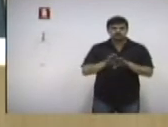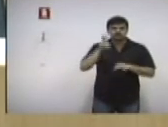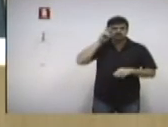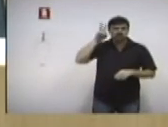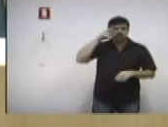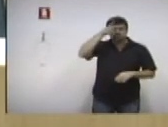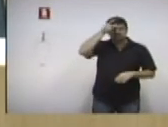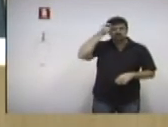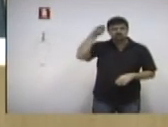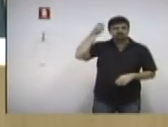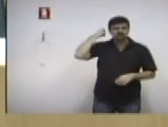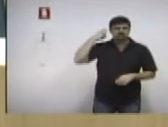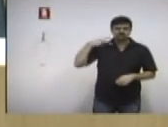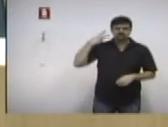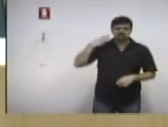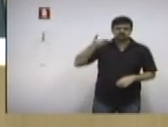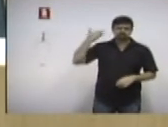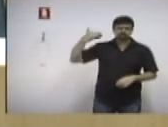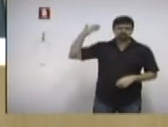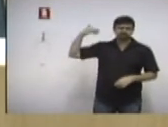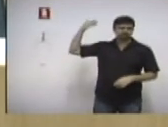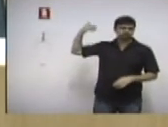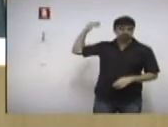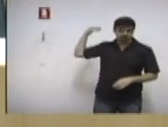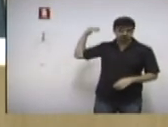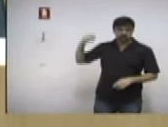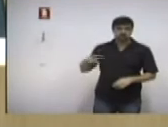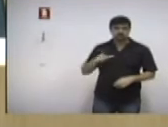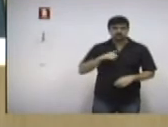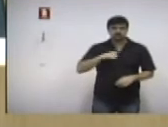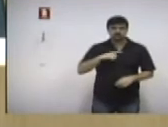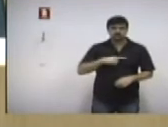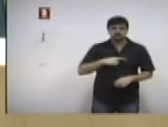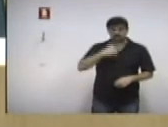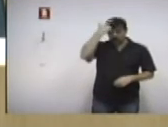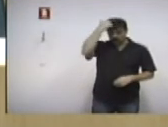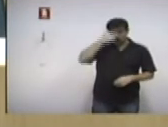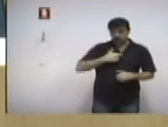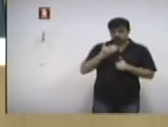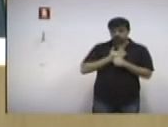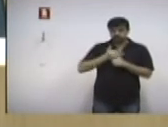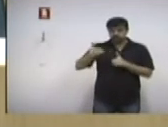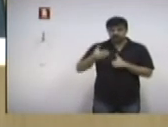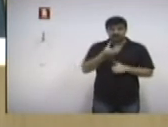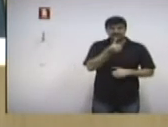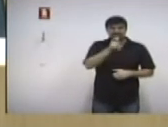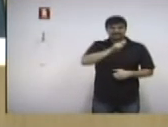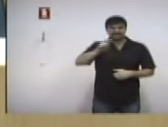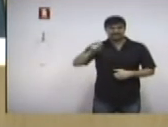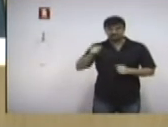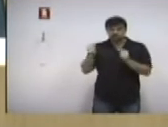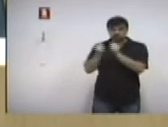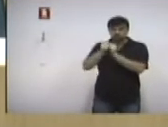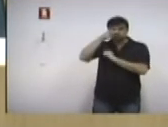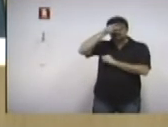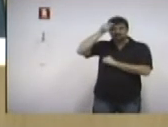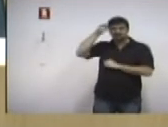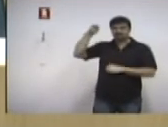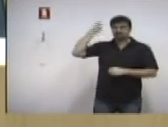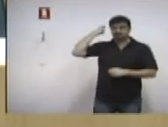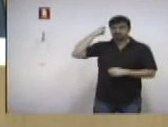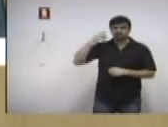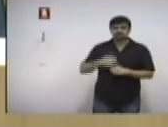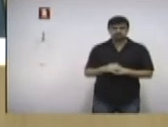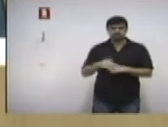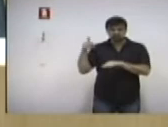passadas a gestão passada ficou no governo pelo menos no meu mandato seis meses em seis